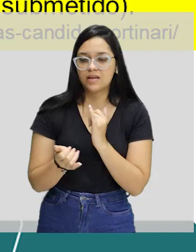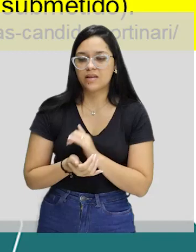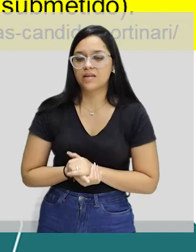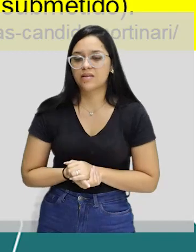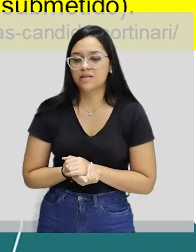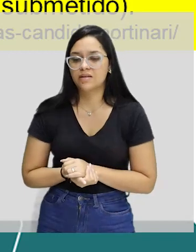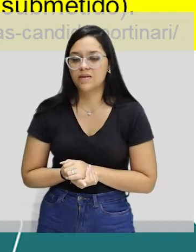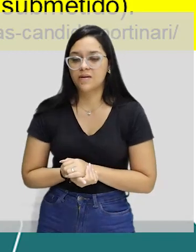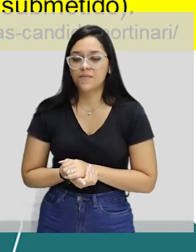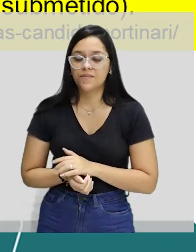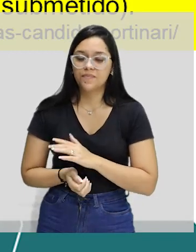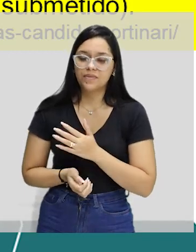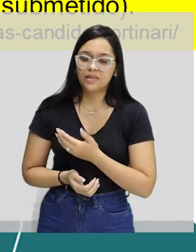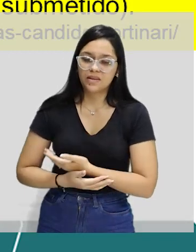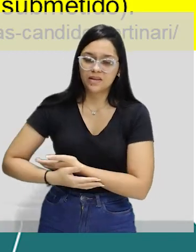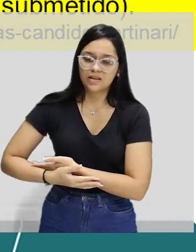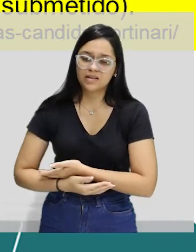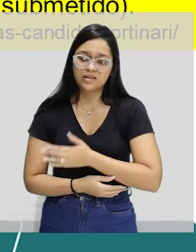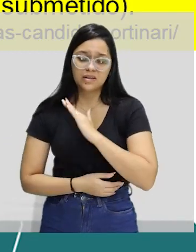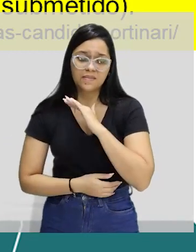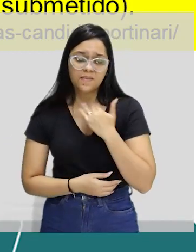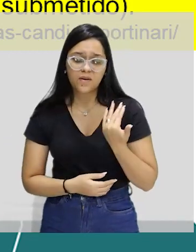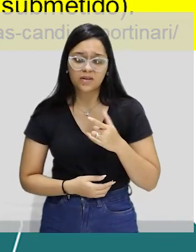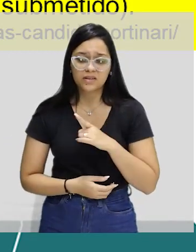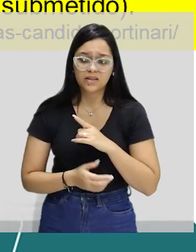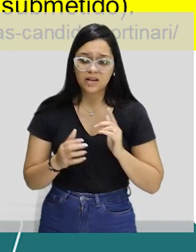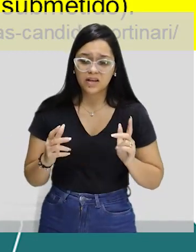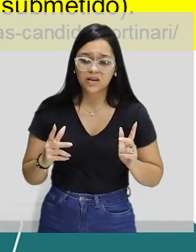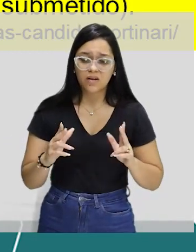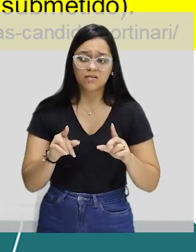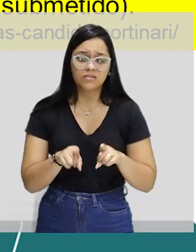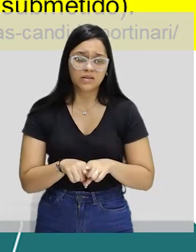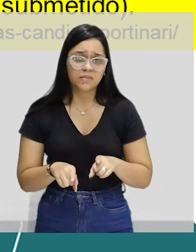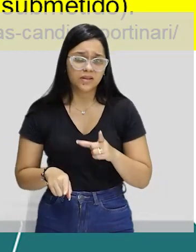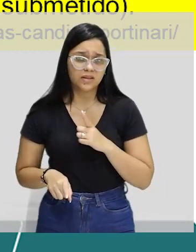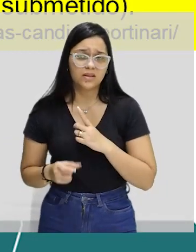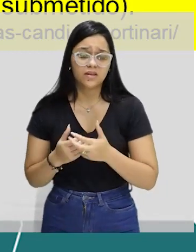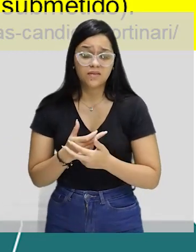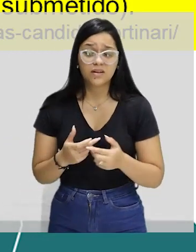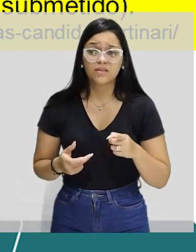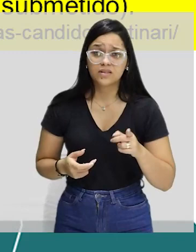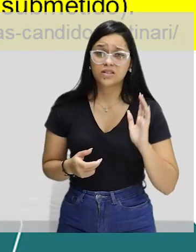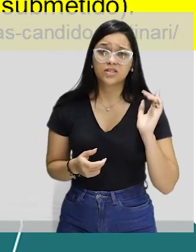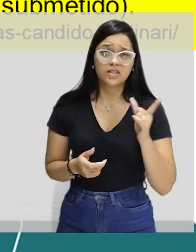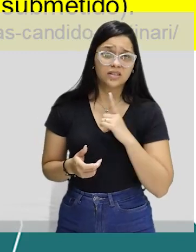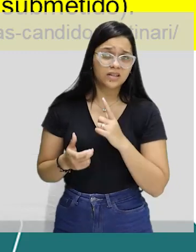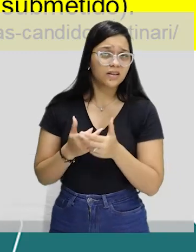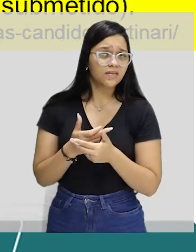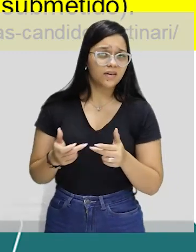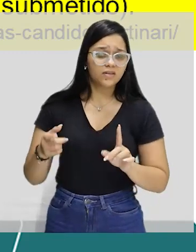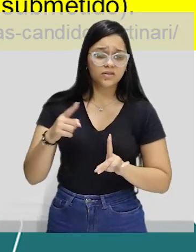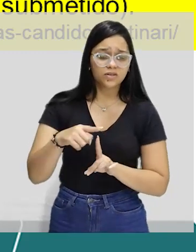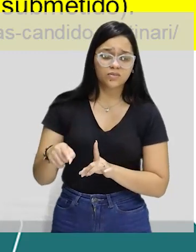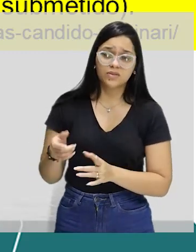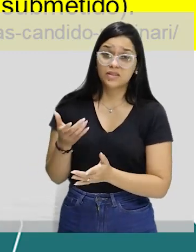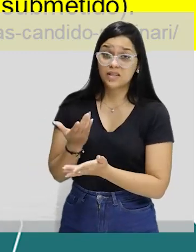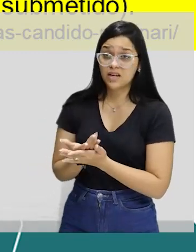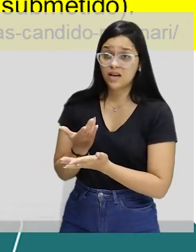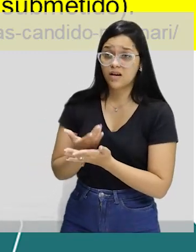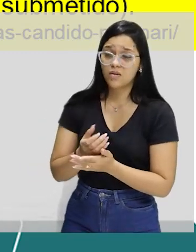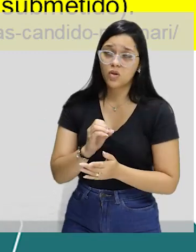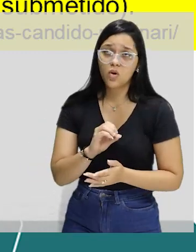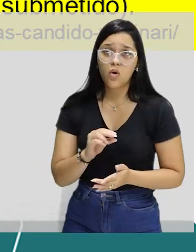Chama Criança Morta, do Portinari, que faz a mesma linguagem que tem Os Retirantes, que vocês já viram inúmeras vezes em aulas,